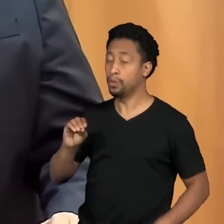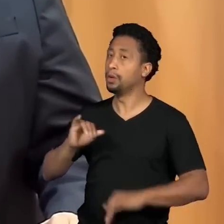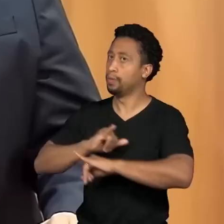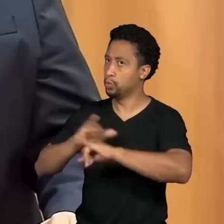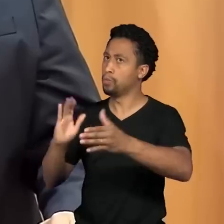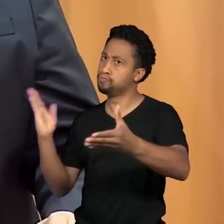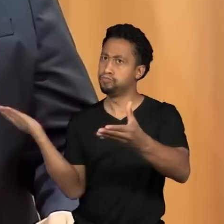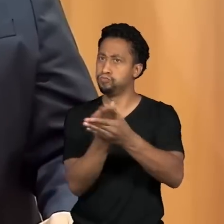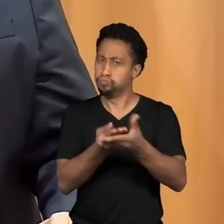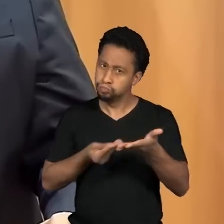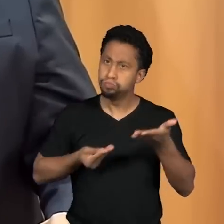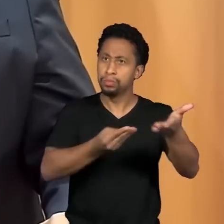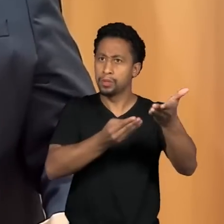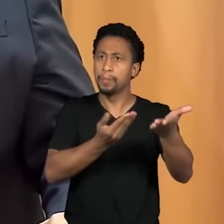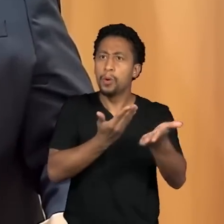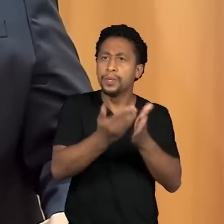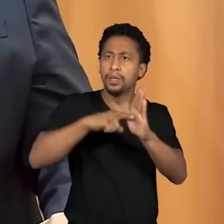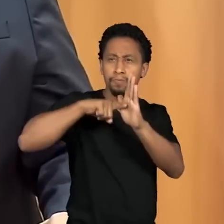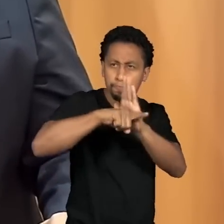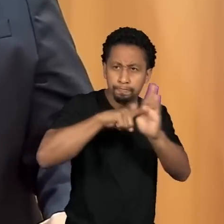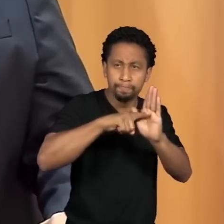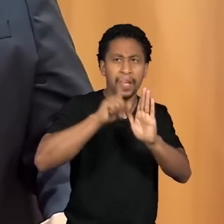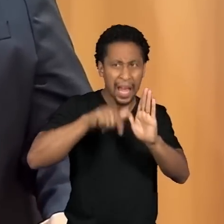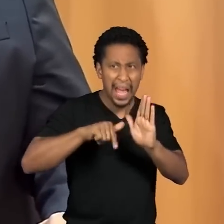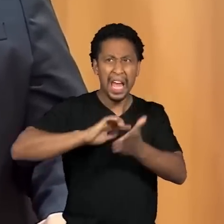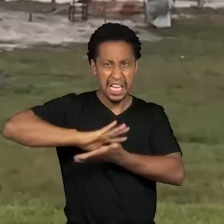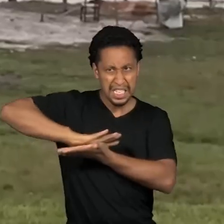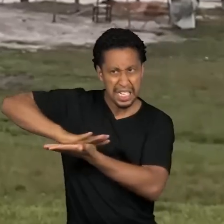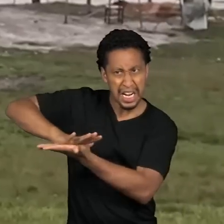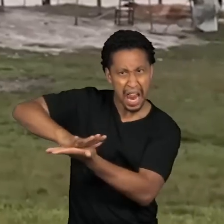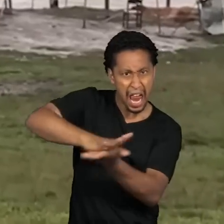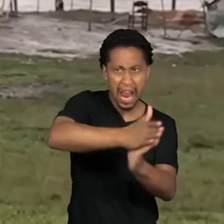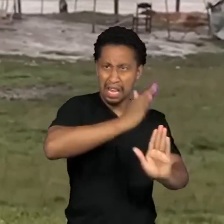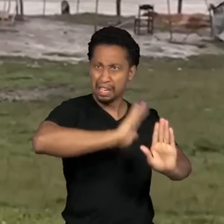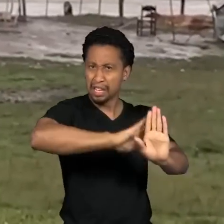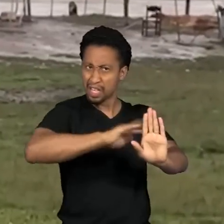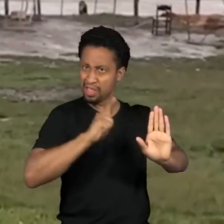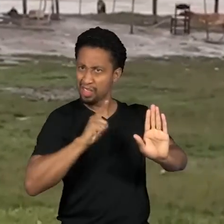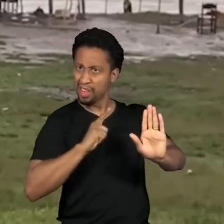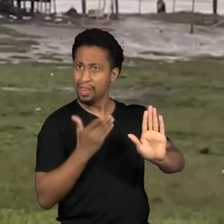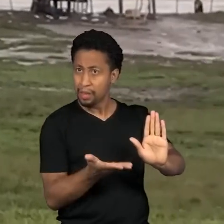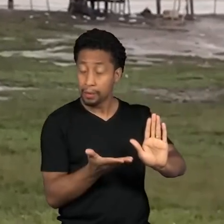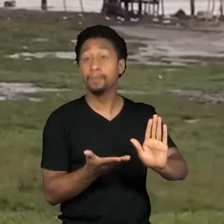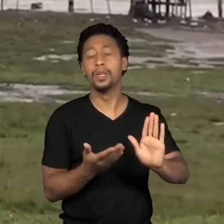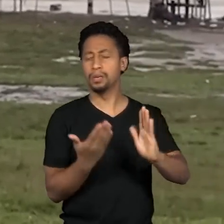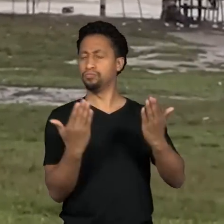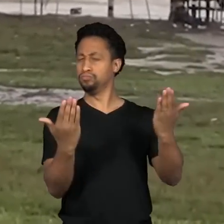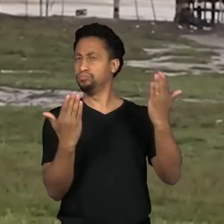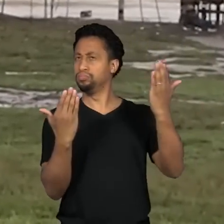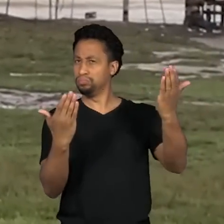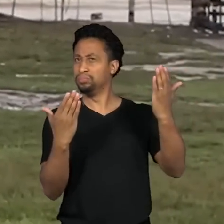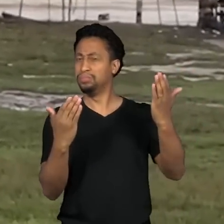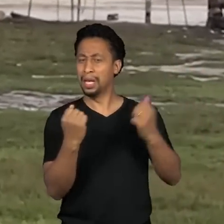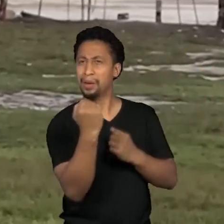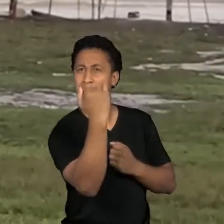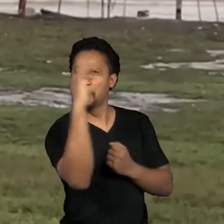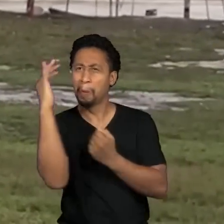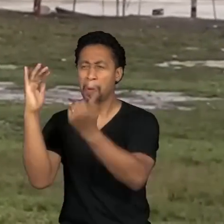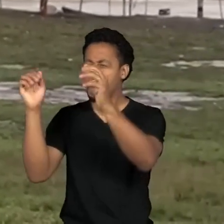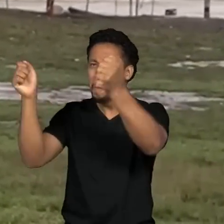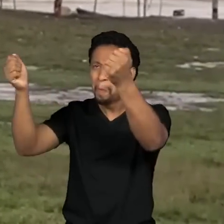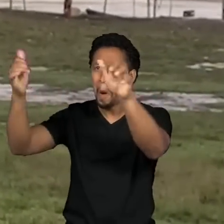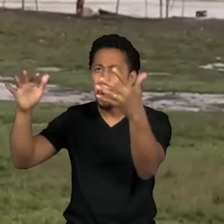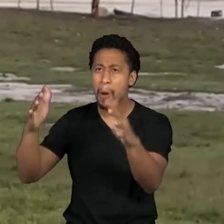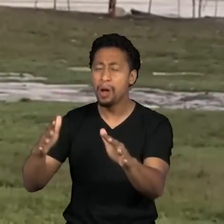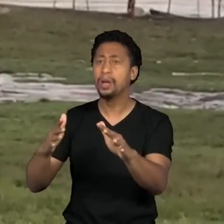inquérito para investigar se o caso é de genocídio. Ele afirma que há indícios de degradação intencional